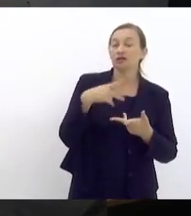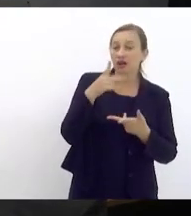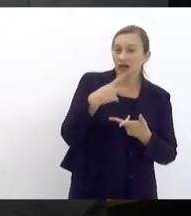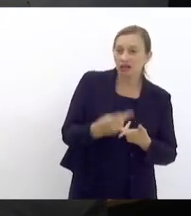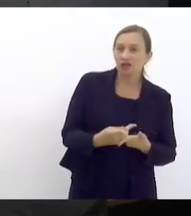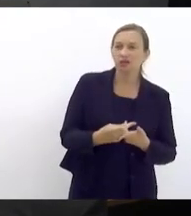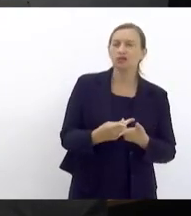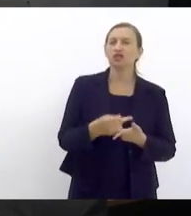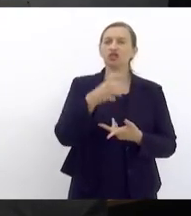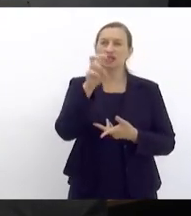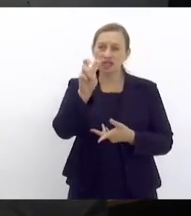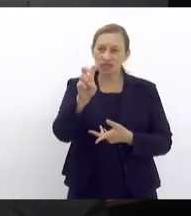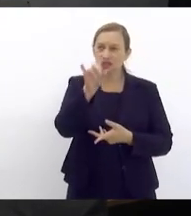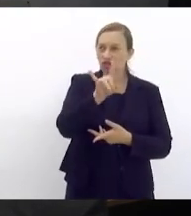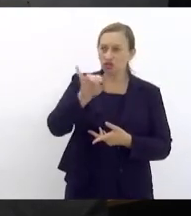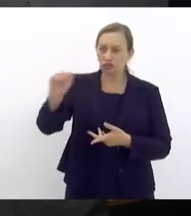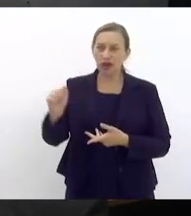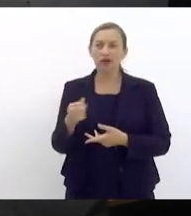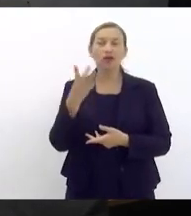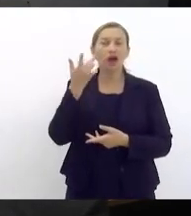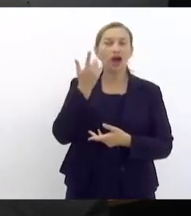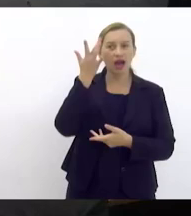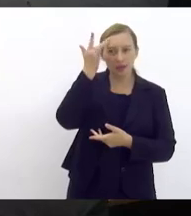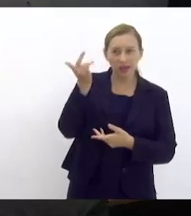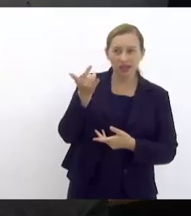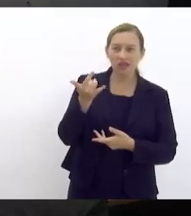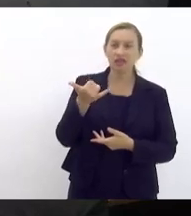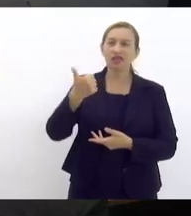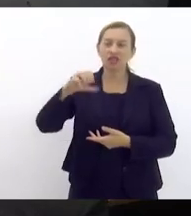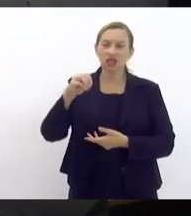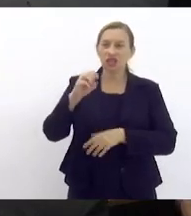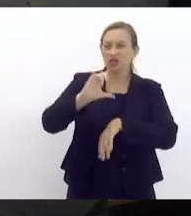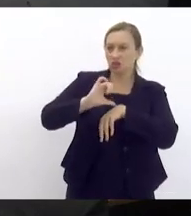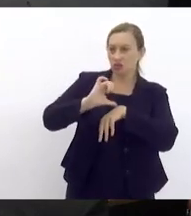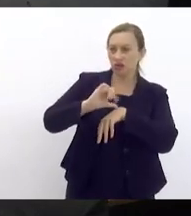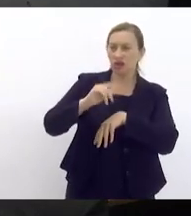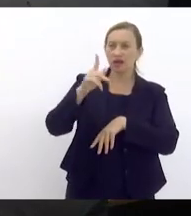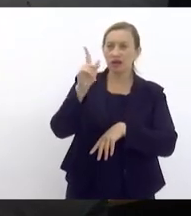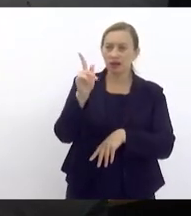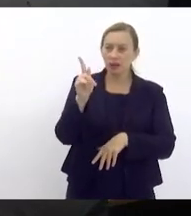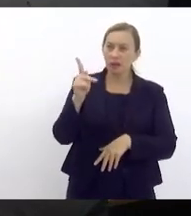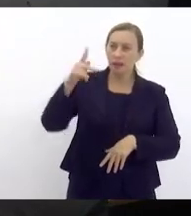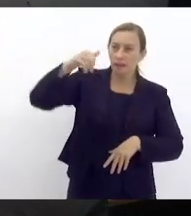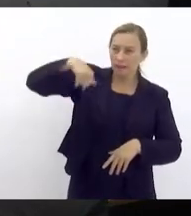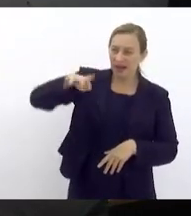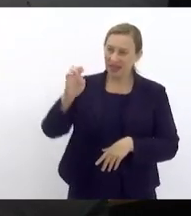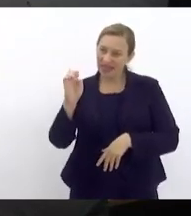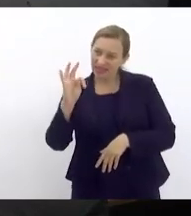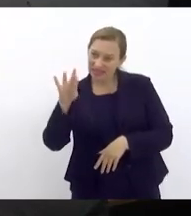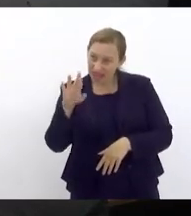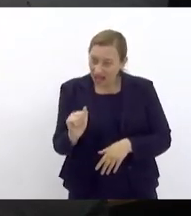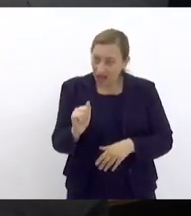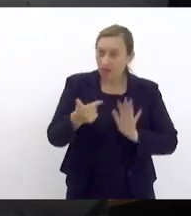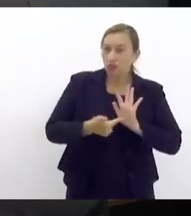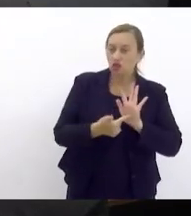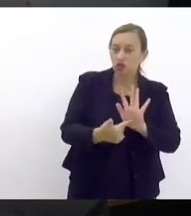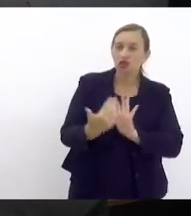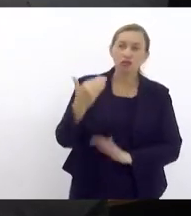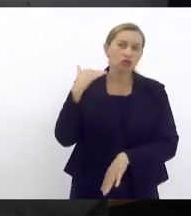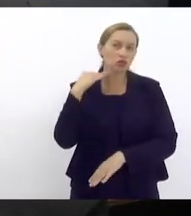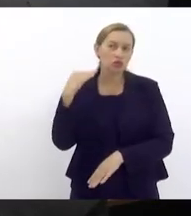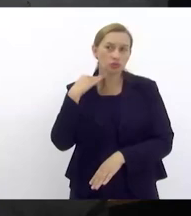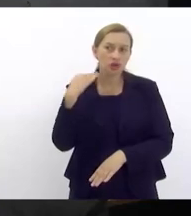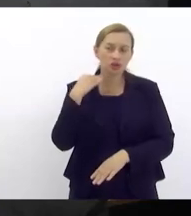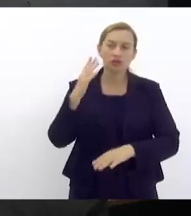dia 5 de Maio amanhã sexta-feira às 10 horas em Paquetá na frente do posto ressaltante que o banco faz campanhas de responsabilidade